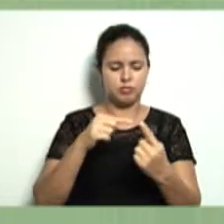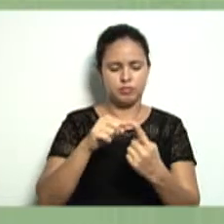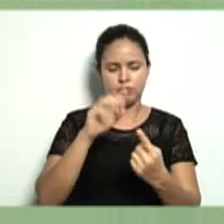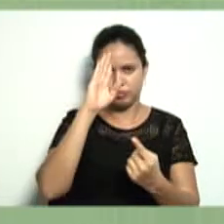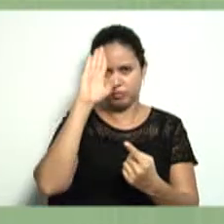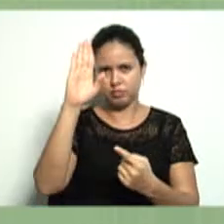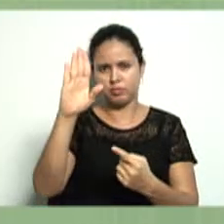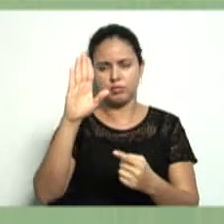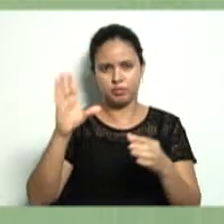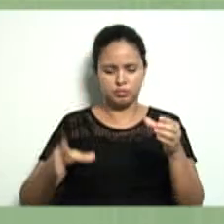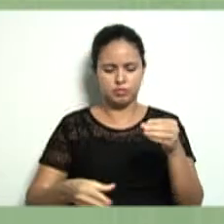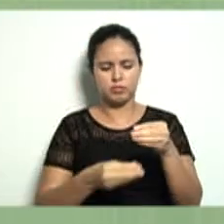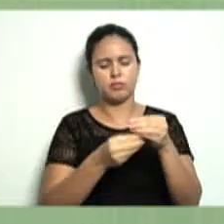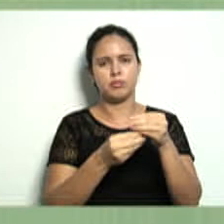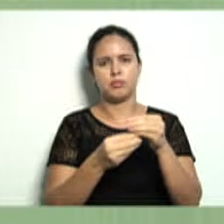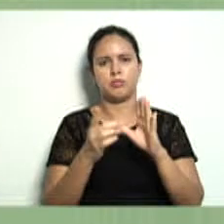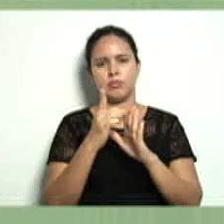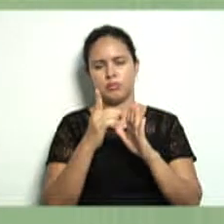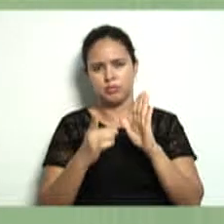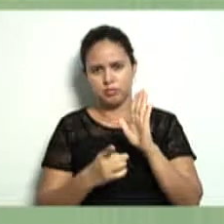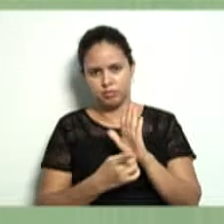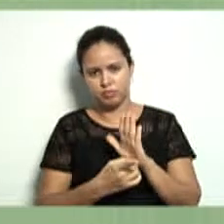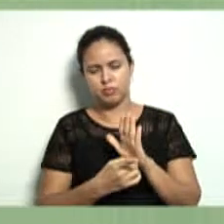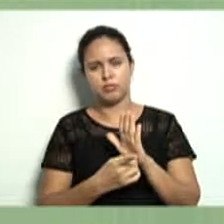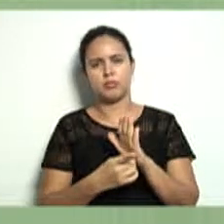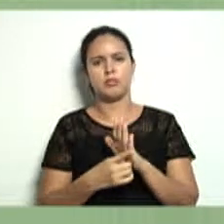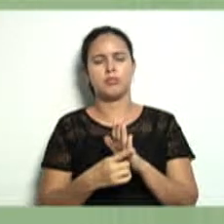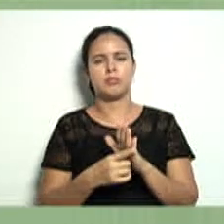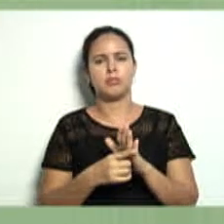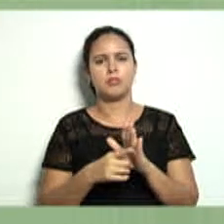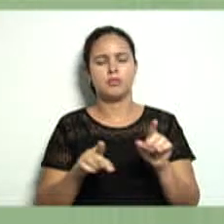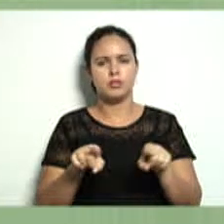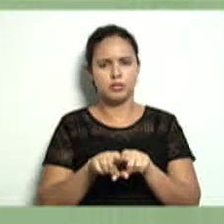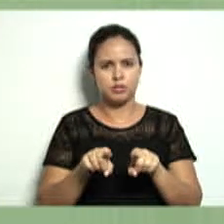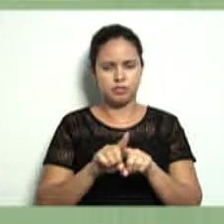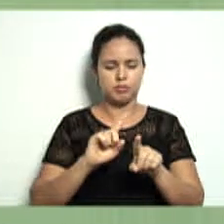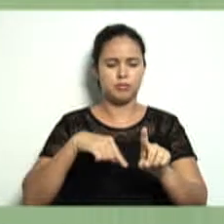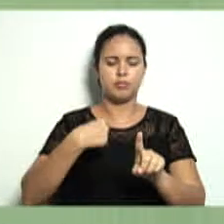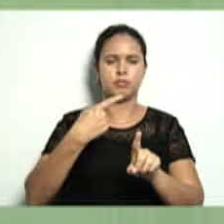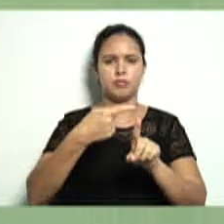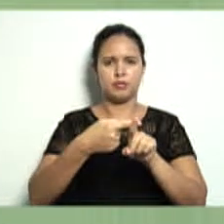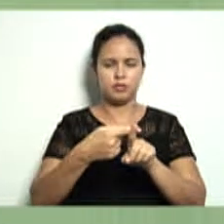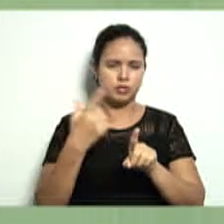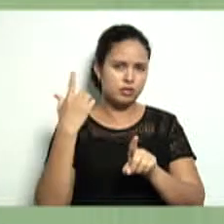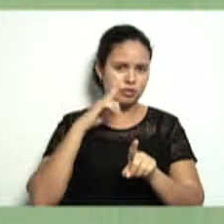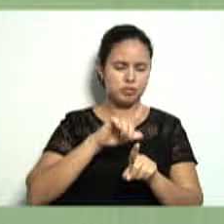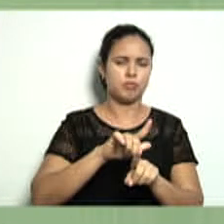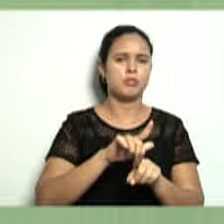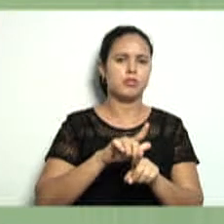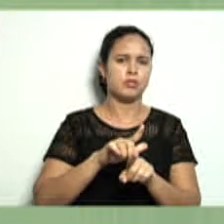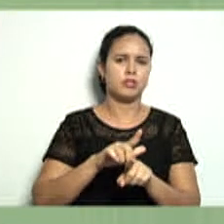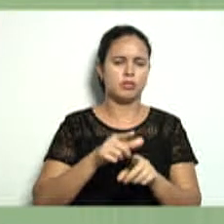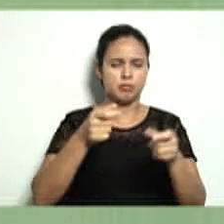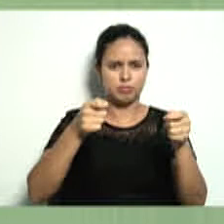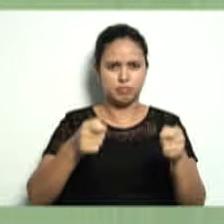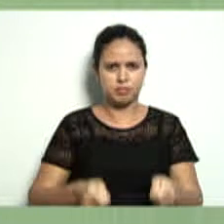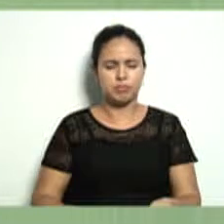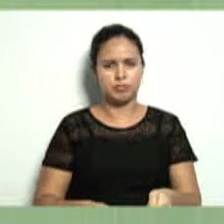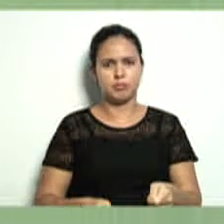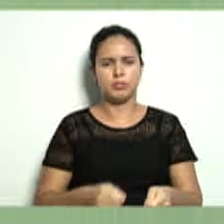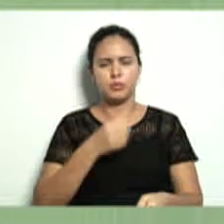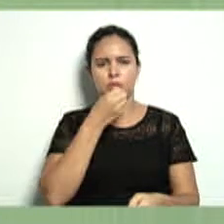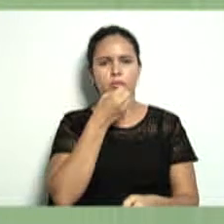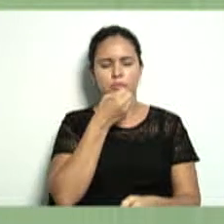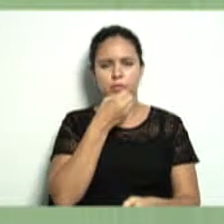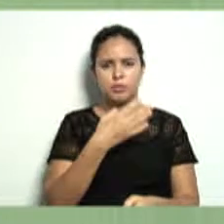garantir a implementação das diretrizes estratégicas com máxima eficiência e eficácia, alicerçada em